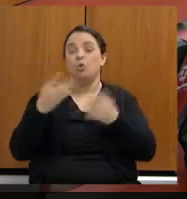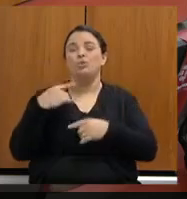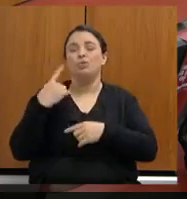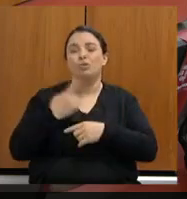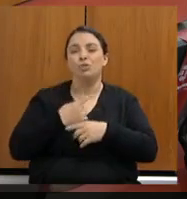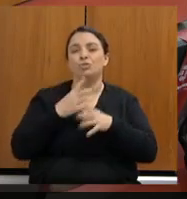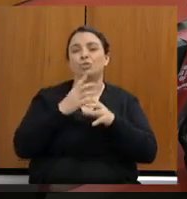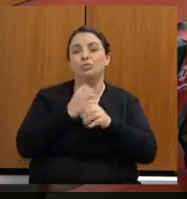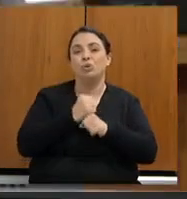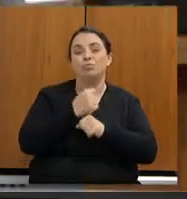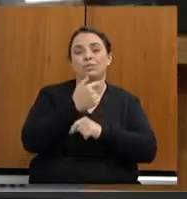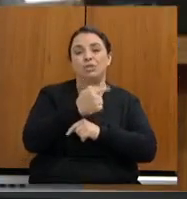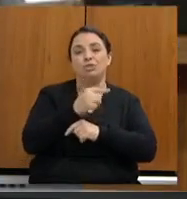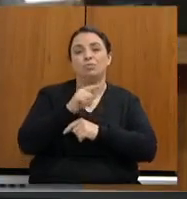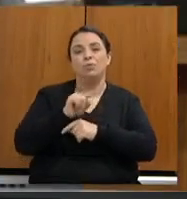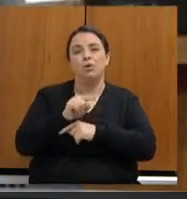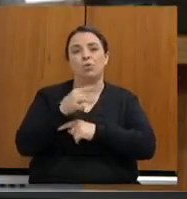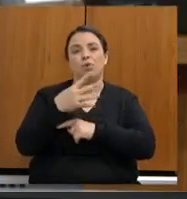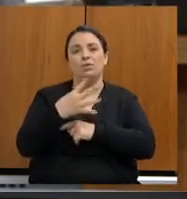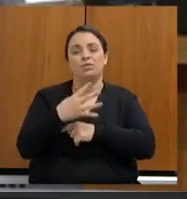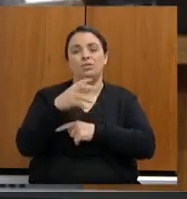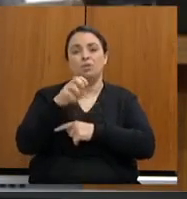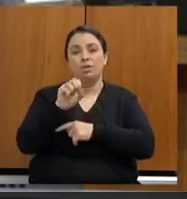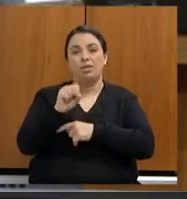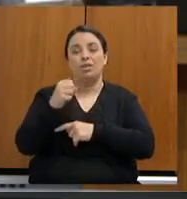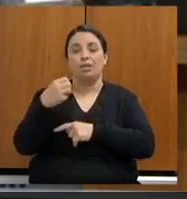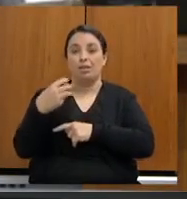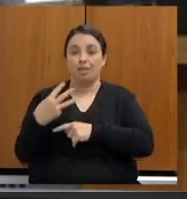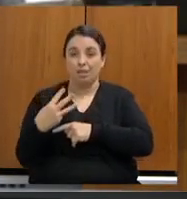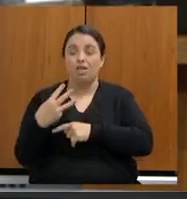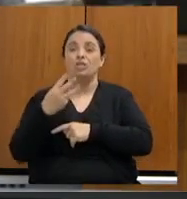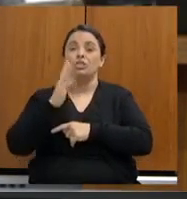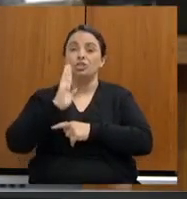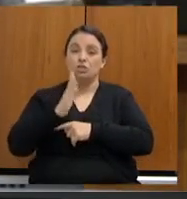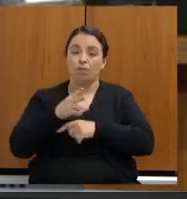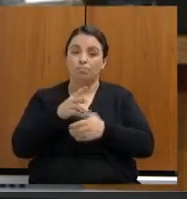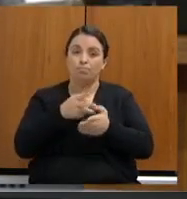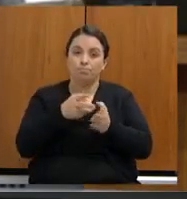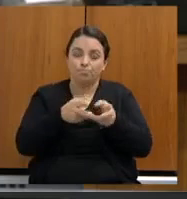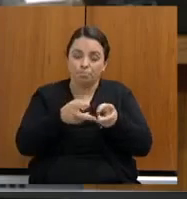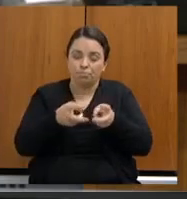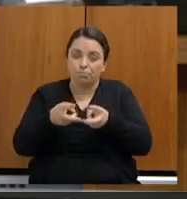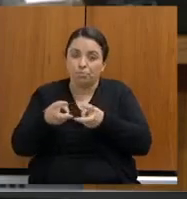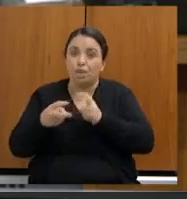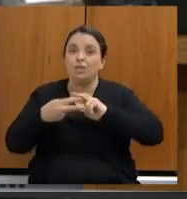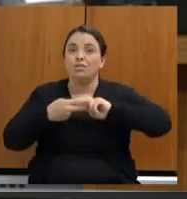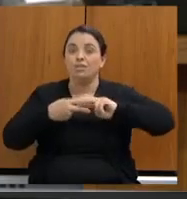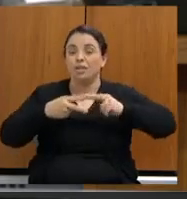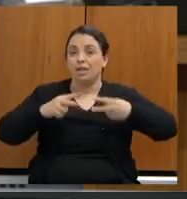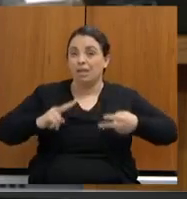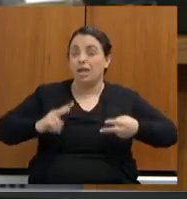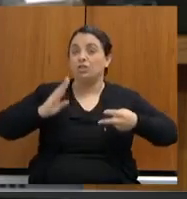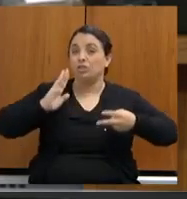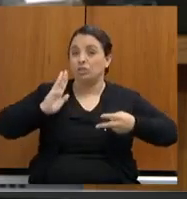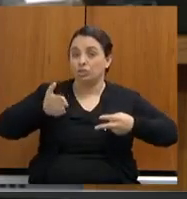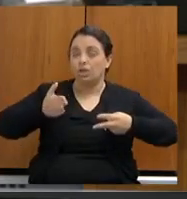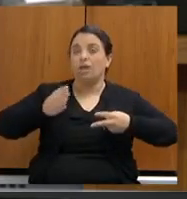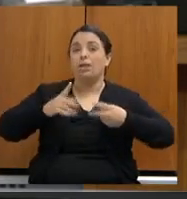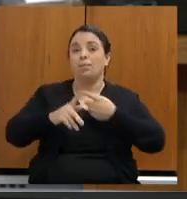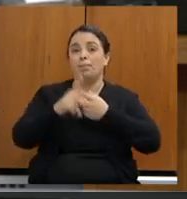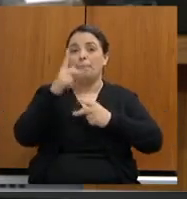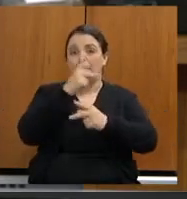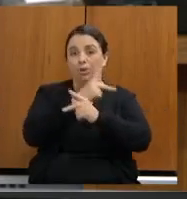com 7483 amostras já inseridas pela Polícia Civil Neste Banco